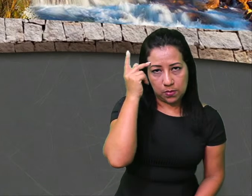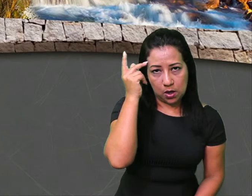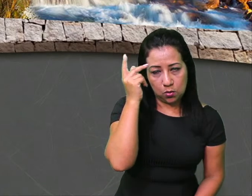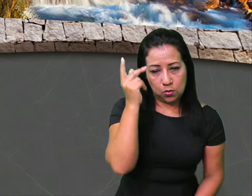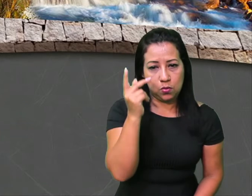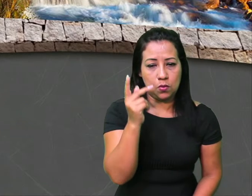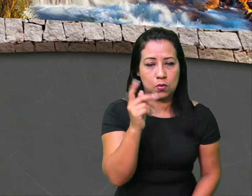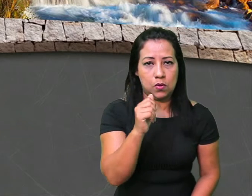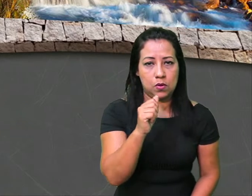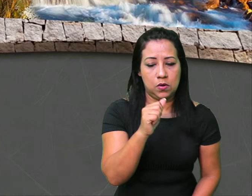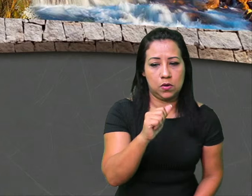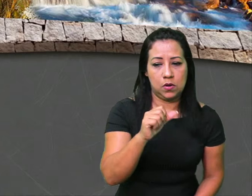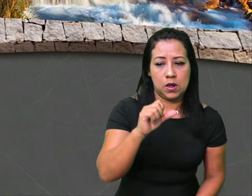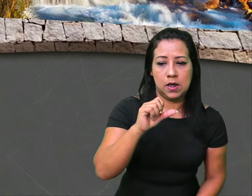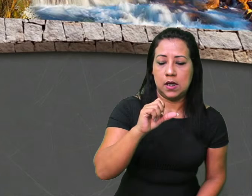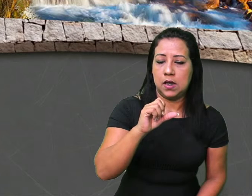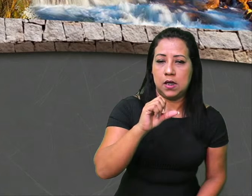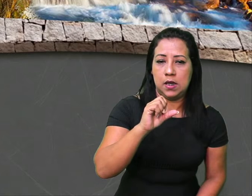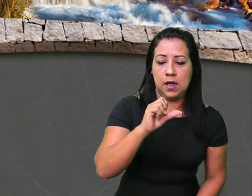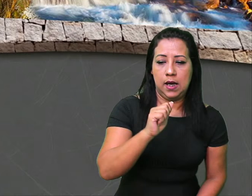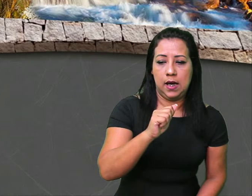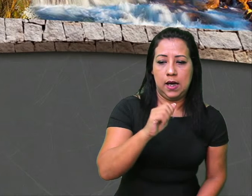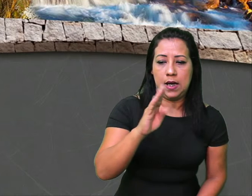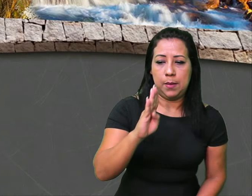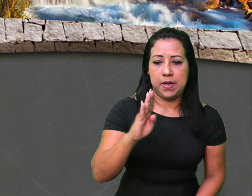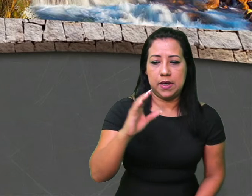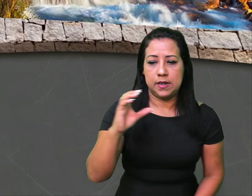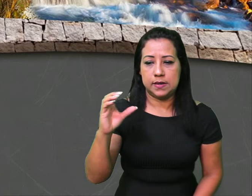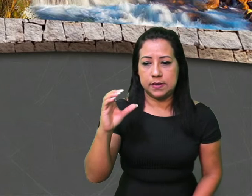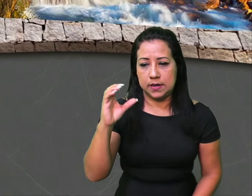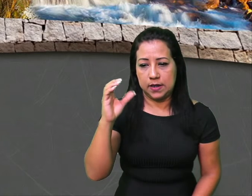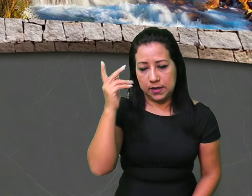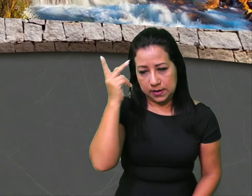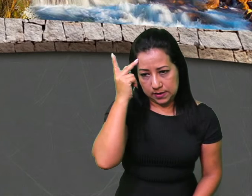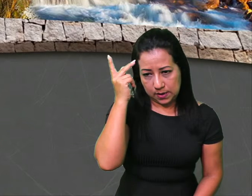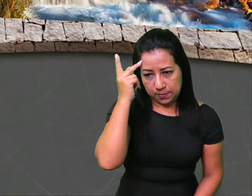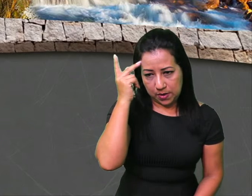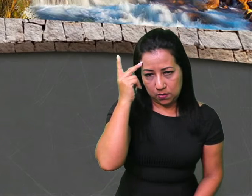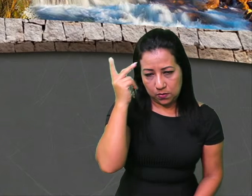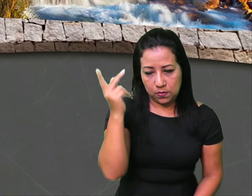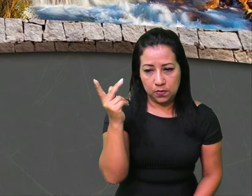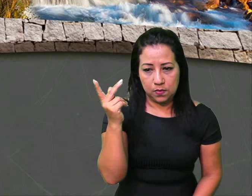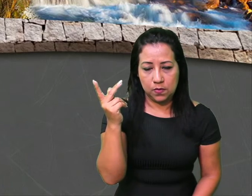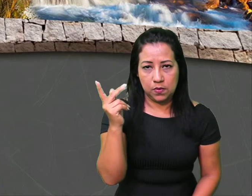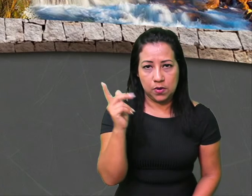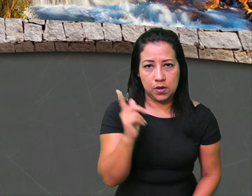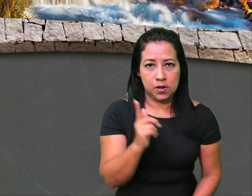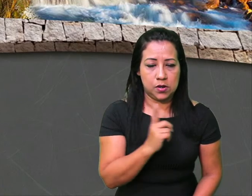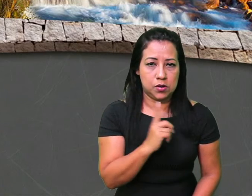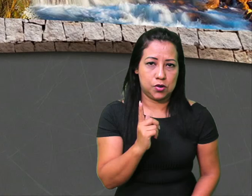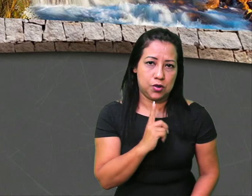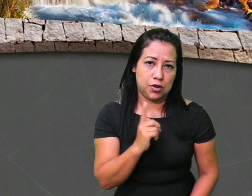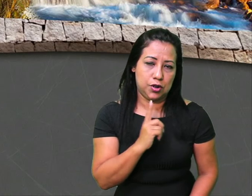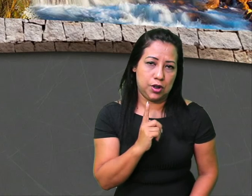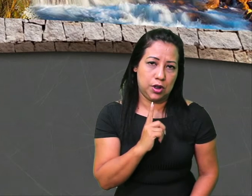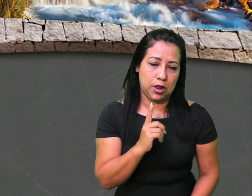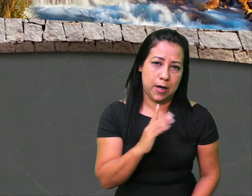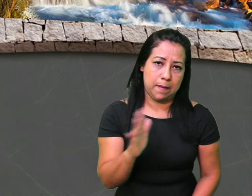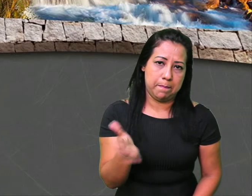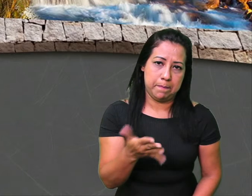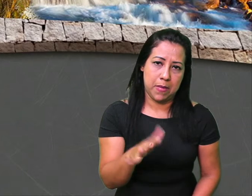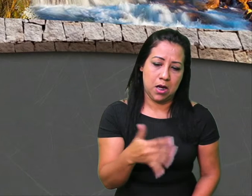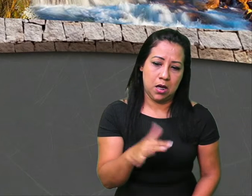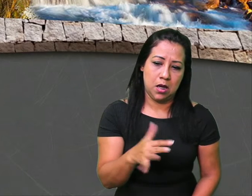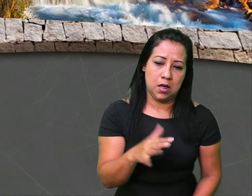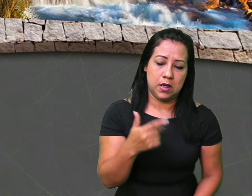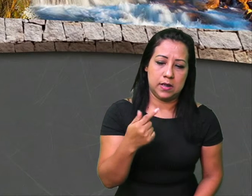André, São Bernardo e São Caetano, essas quatro cidades recebiam em torno de 70%